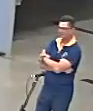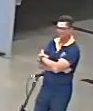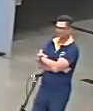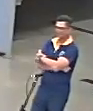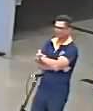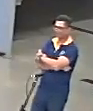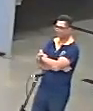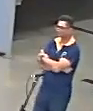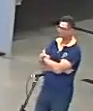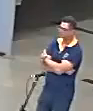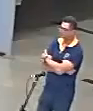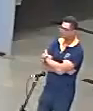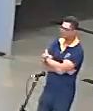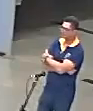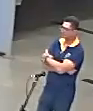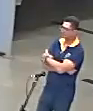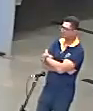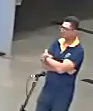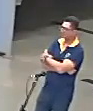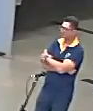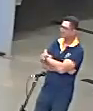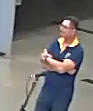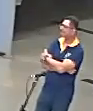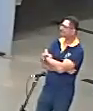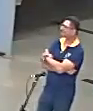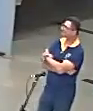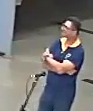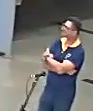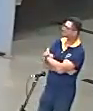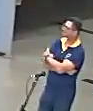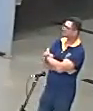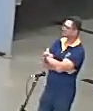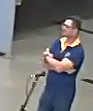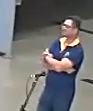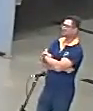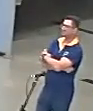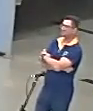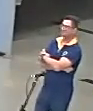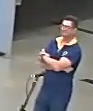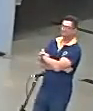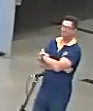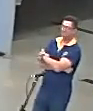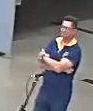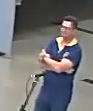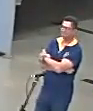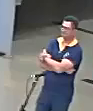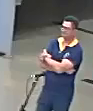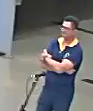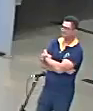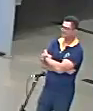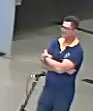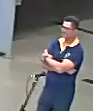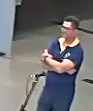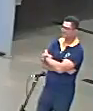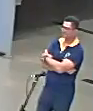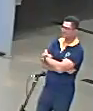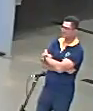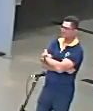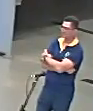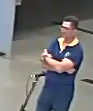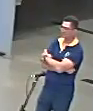acesso nem para cadeirante nem para obeso entrar no ba aí a gente fica muito triste que a gente não sabe por quê aí de